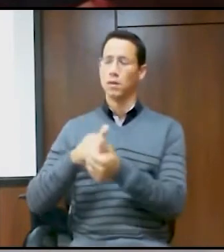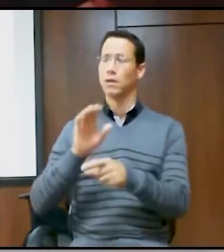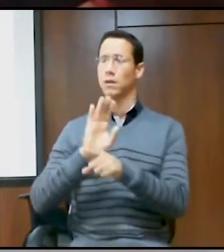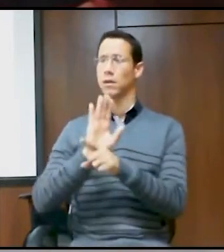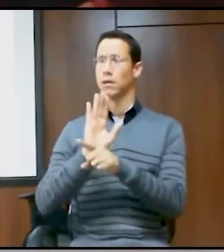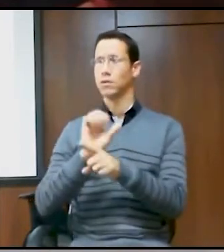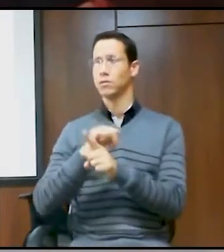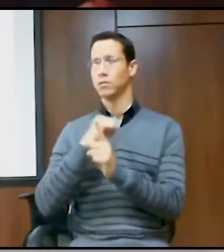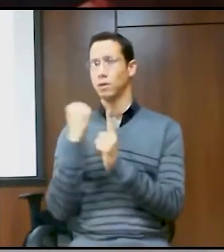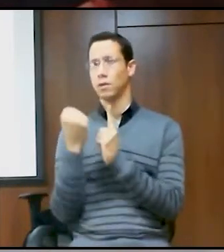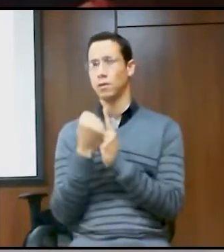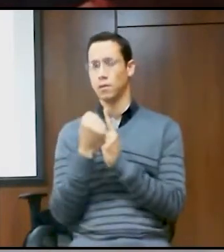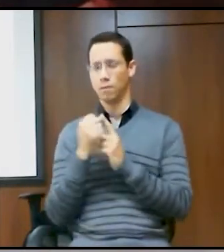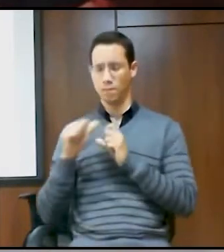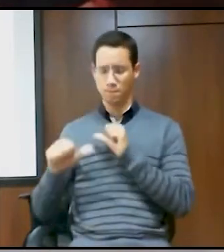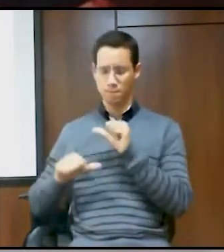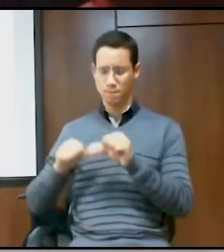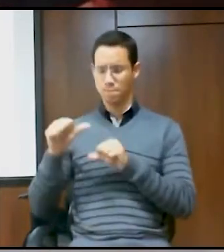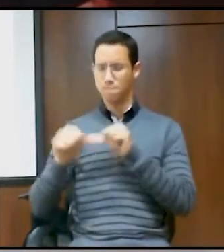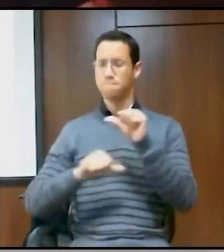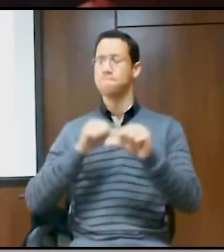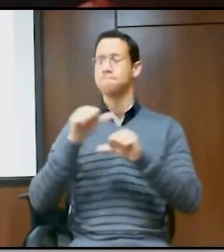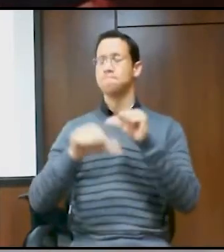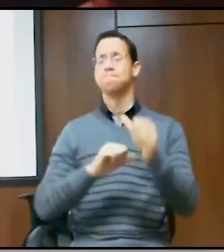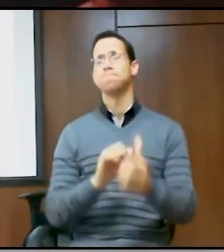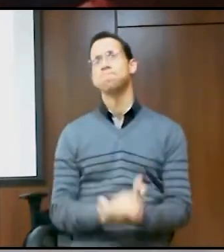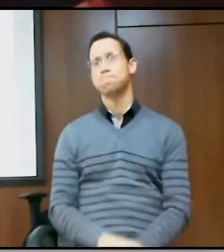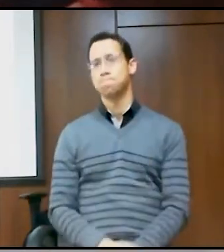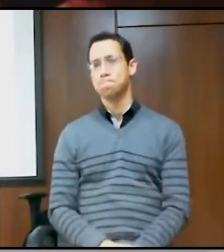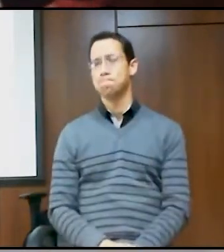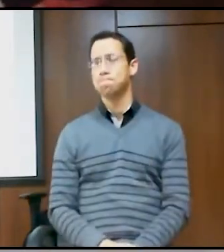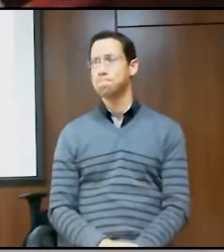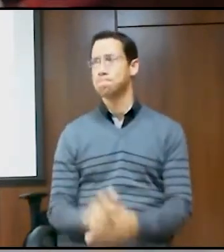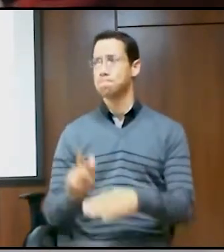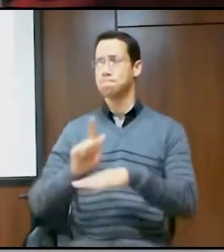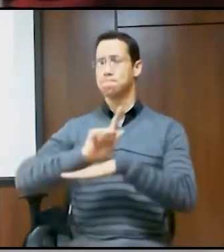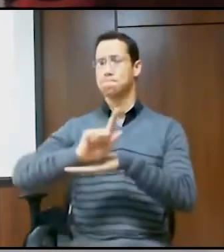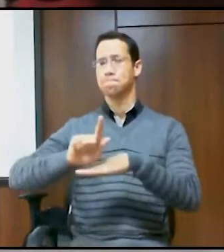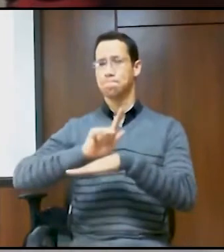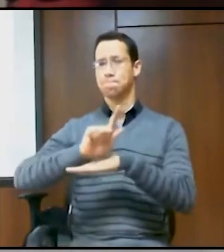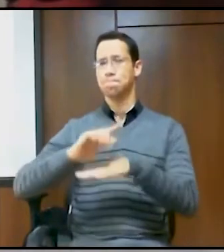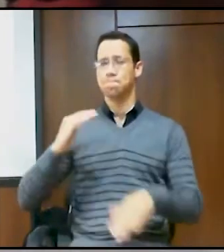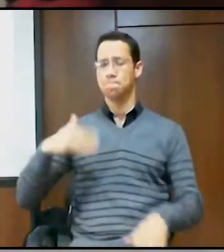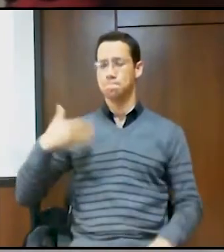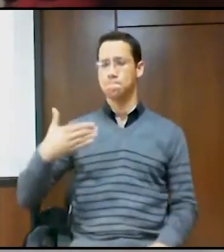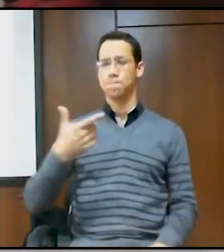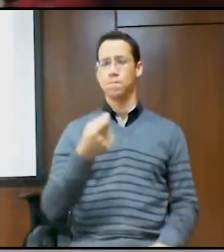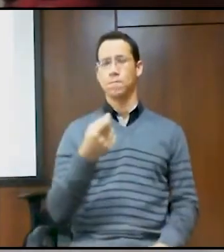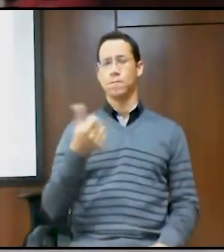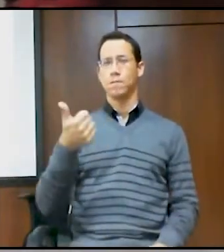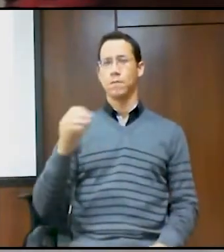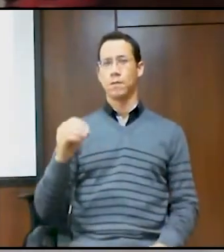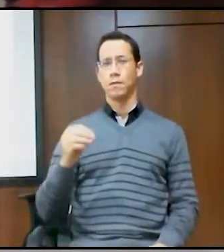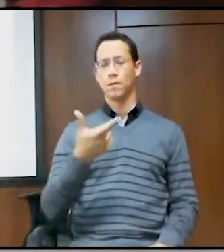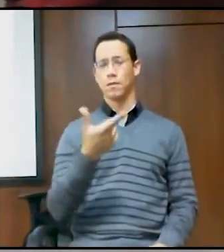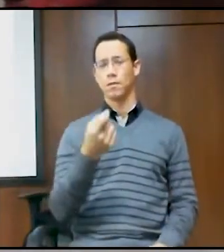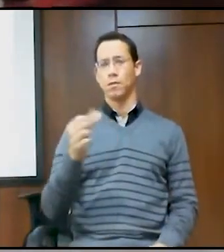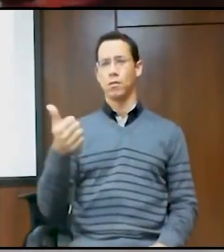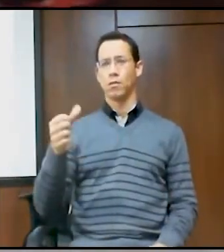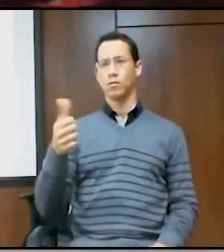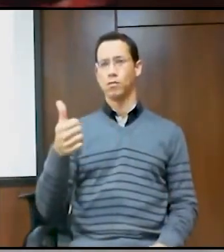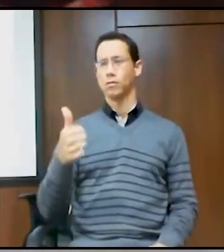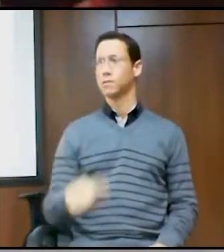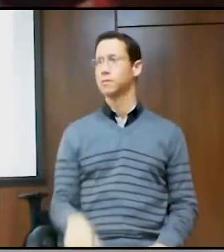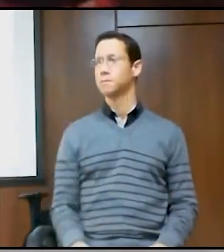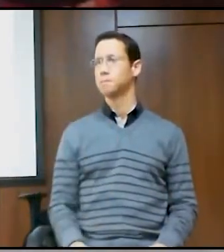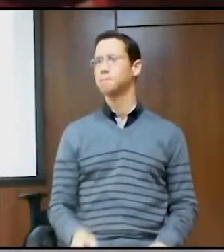tá? Isso aí muda a partir das gestões seguintes, 2010 e 2011 principalmente, porque